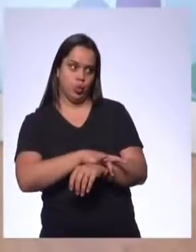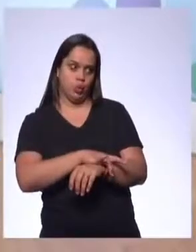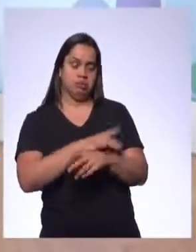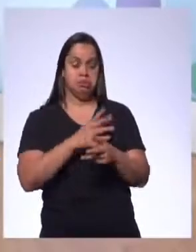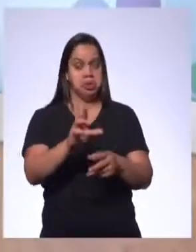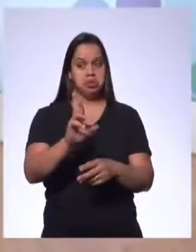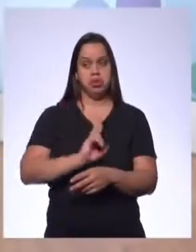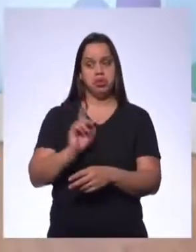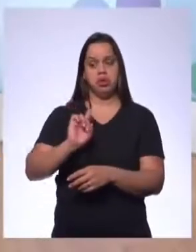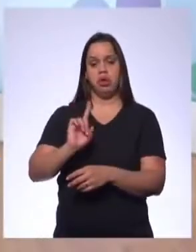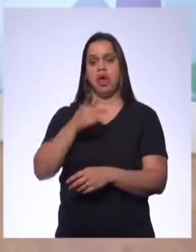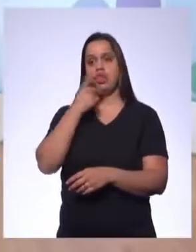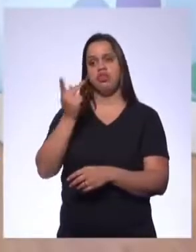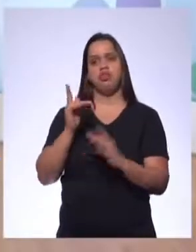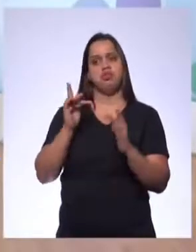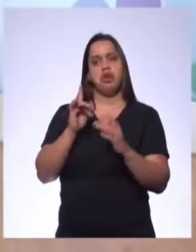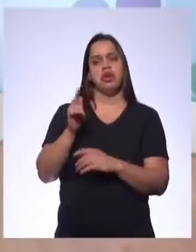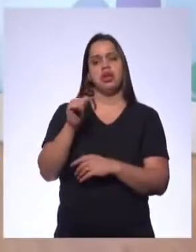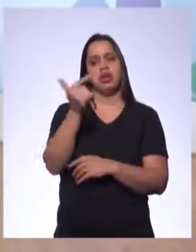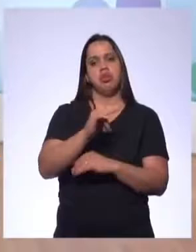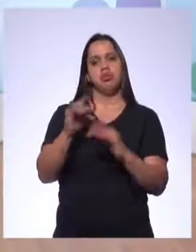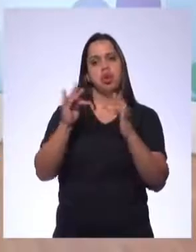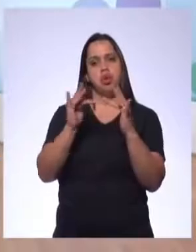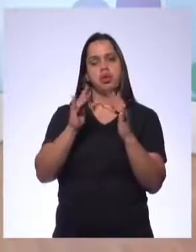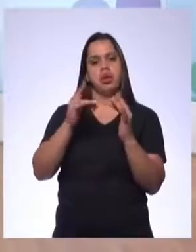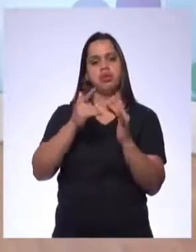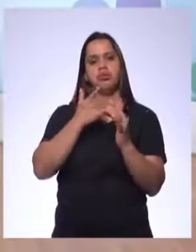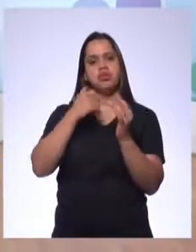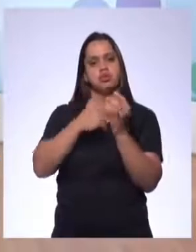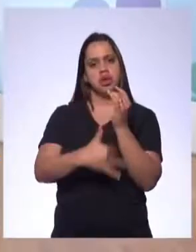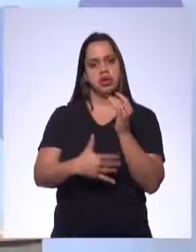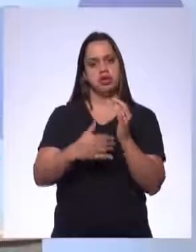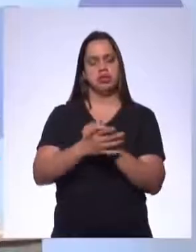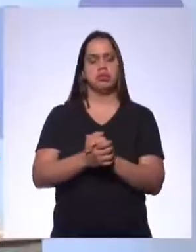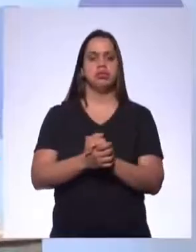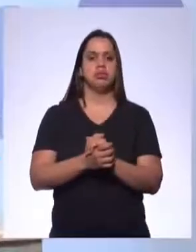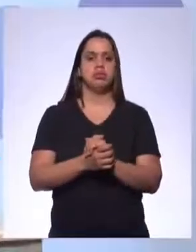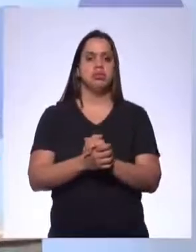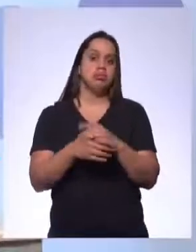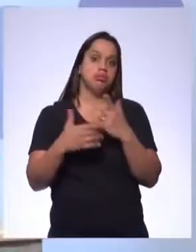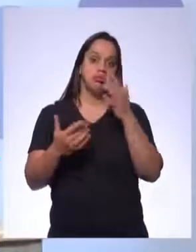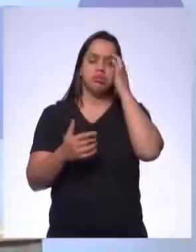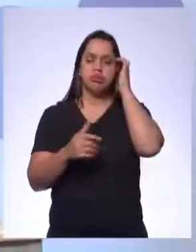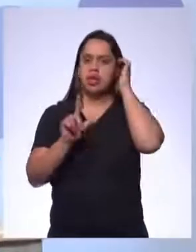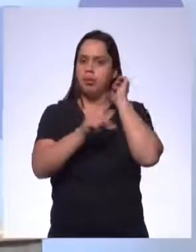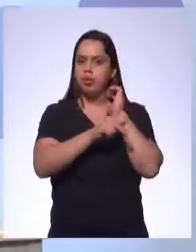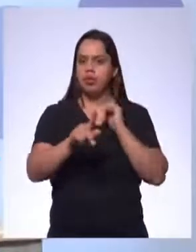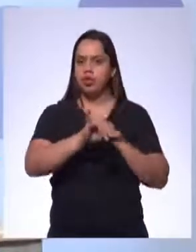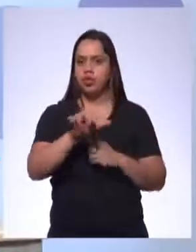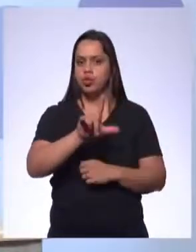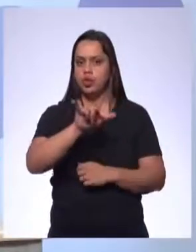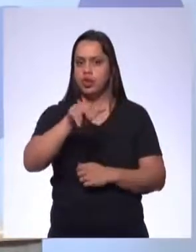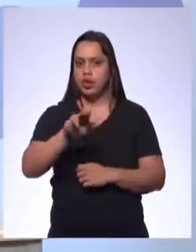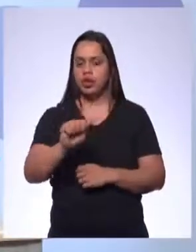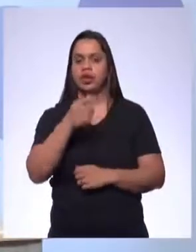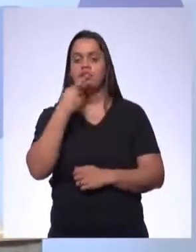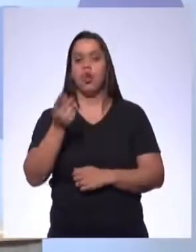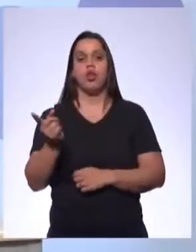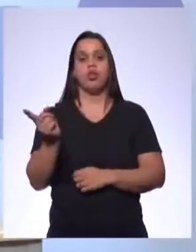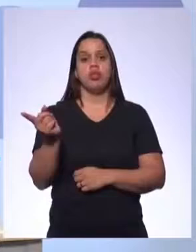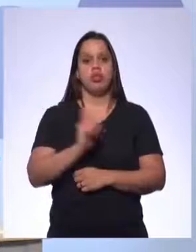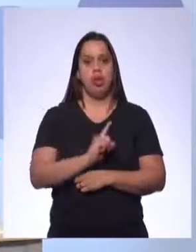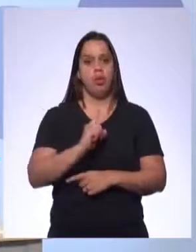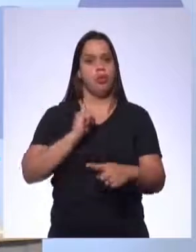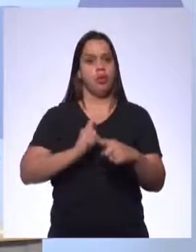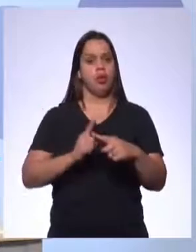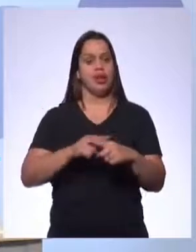não respondeu, só colocou essa do contato sanguíneo, professor. Tá bom. E a professora Juliana, encontrei. Não, porque se